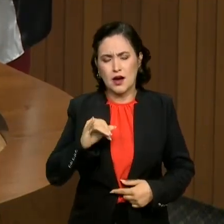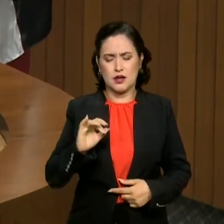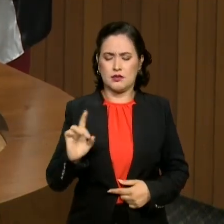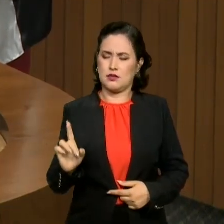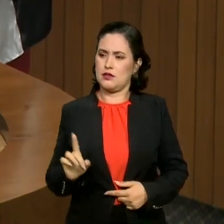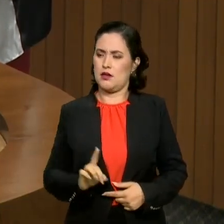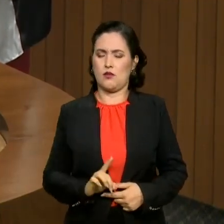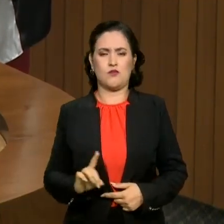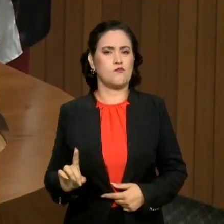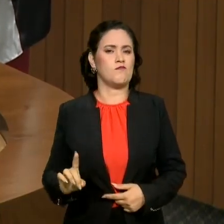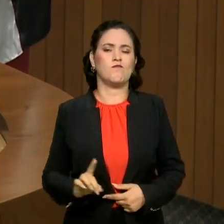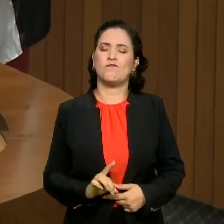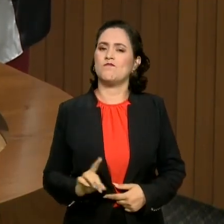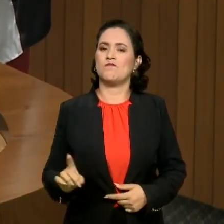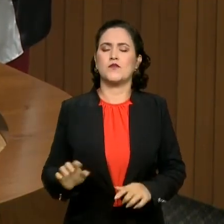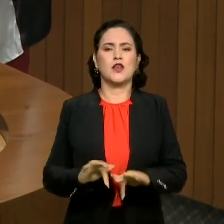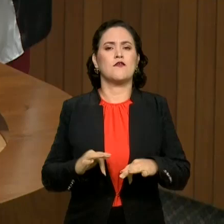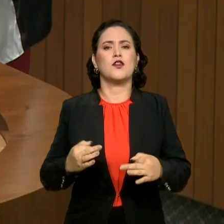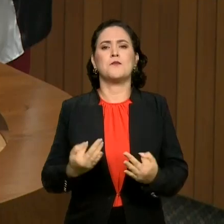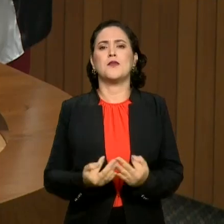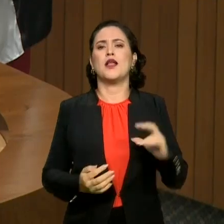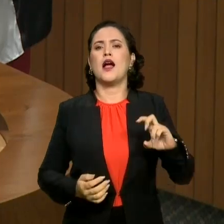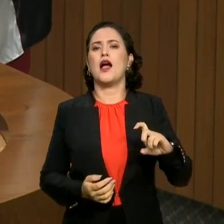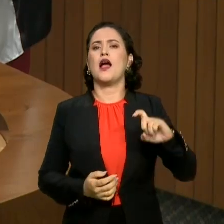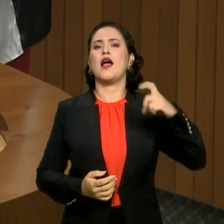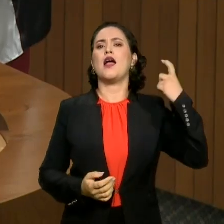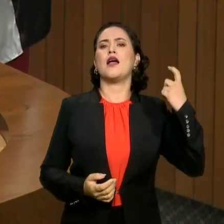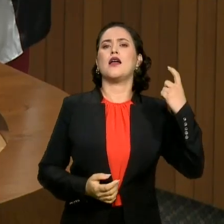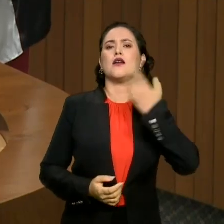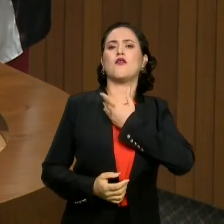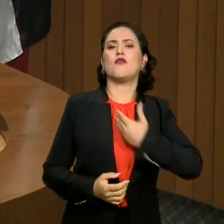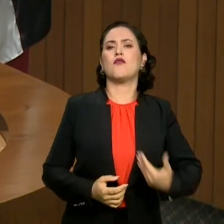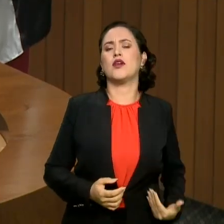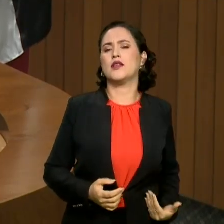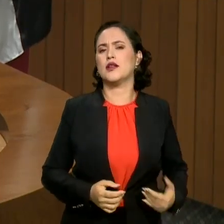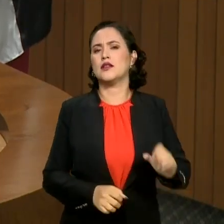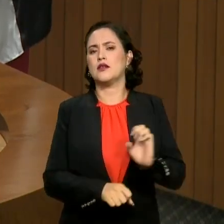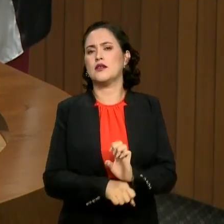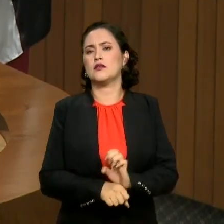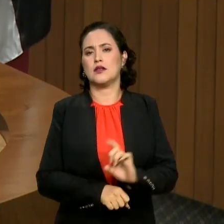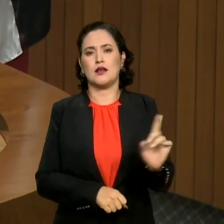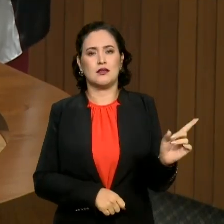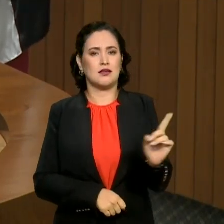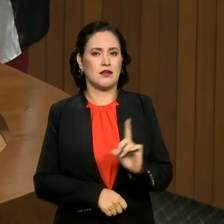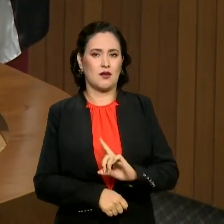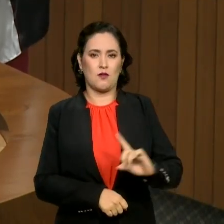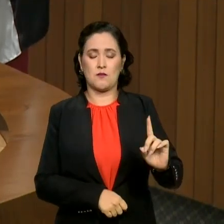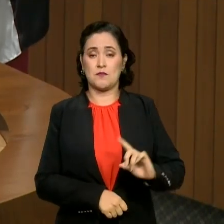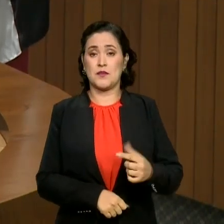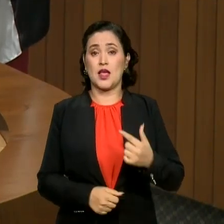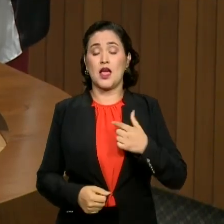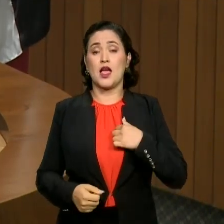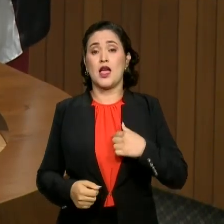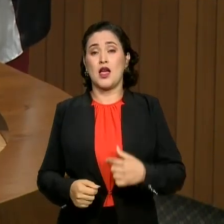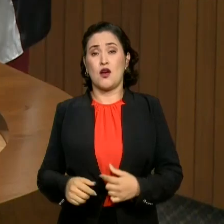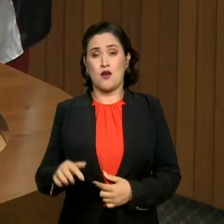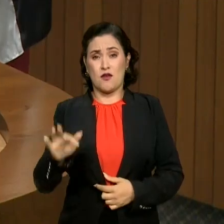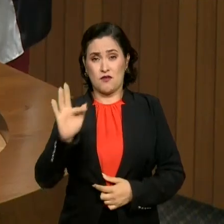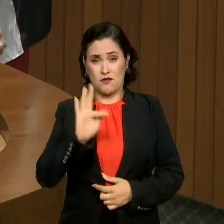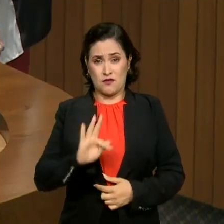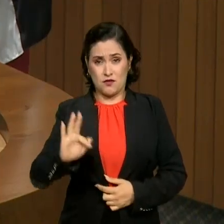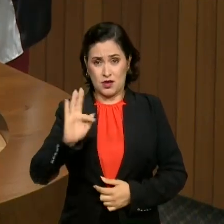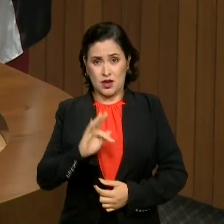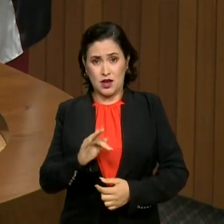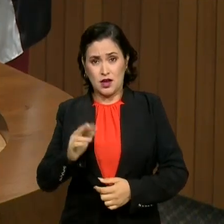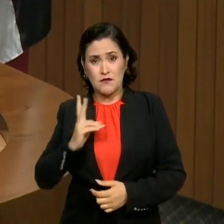tinha parentesco com ex-governador do Estado, eu passei em primeiro lugar geral da Universidade Federal do Maranhão,